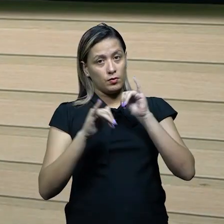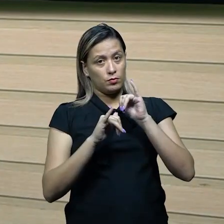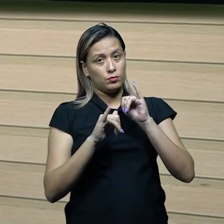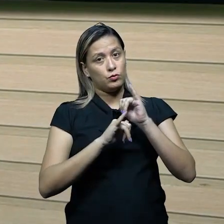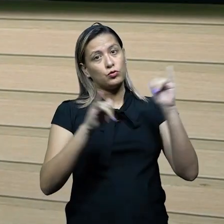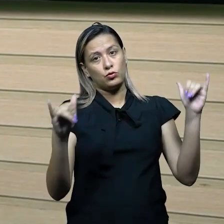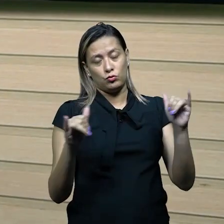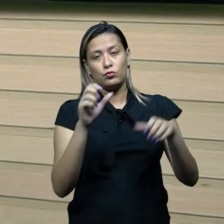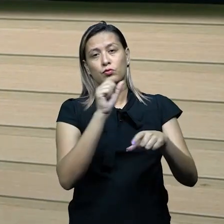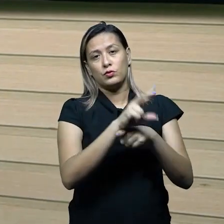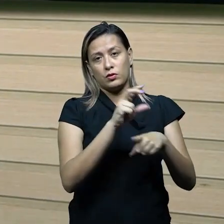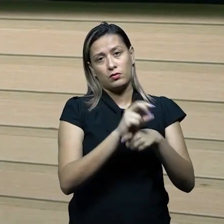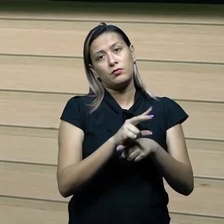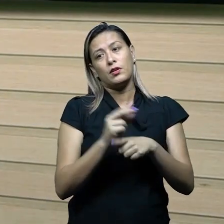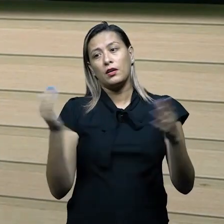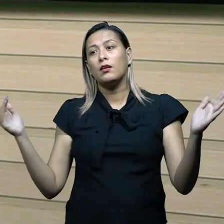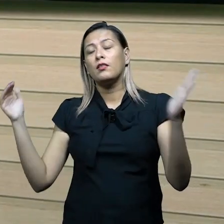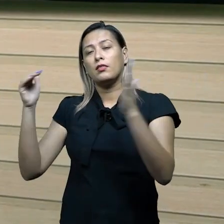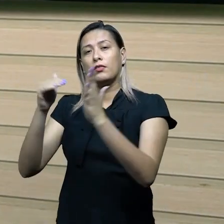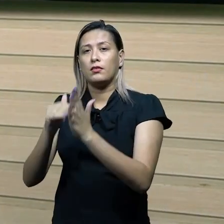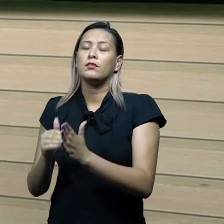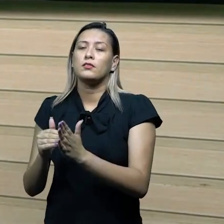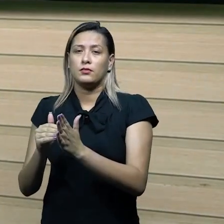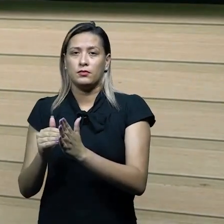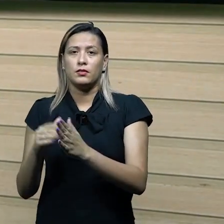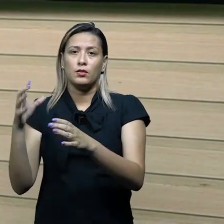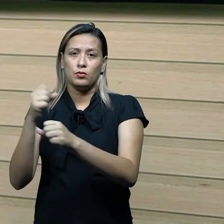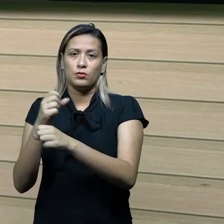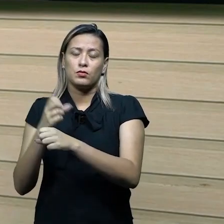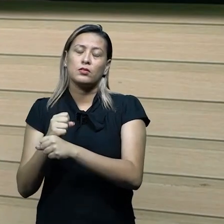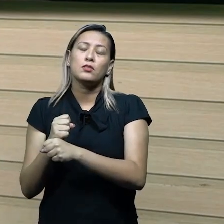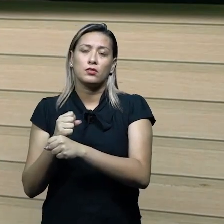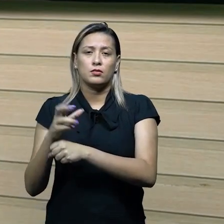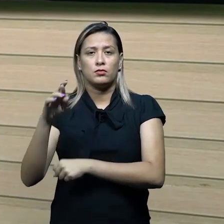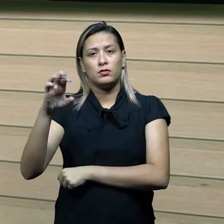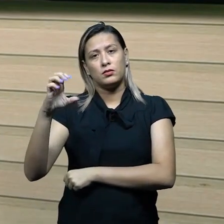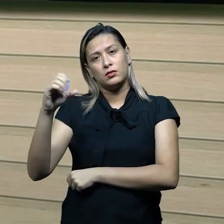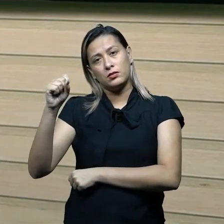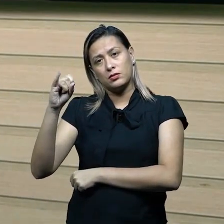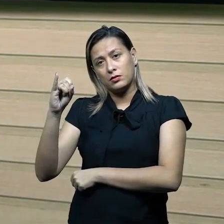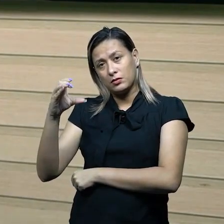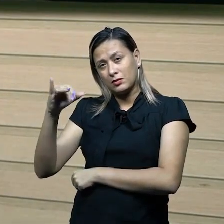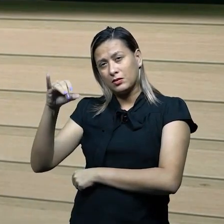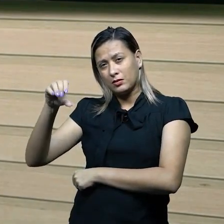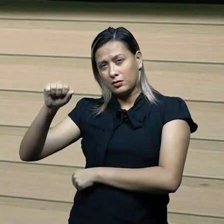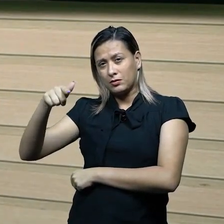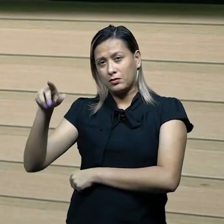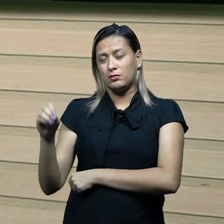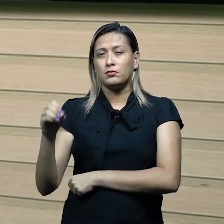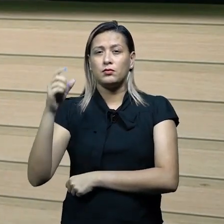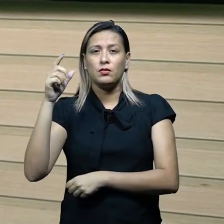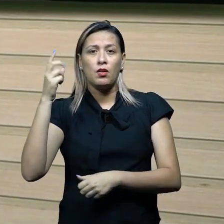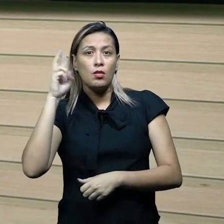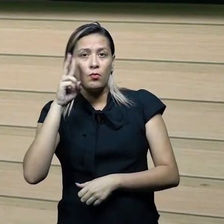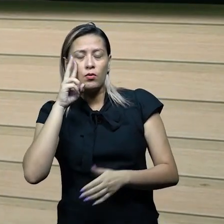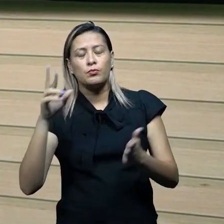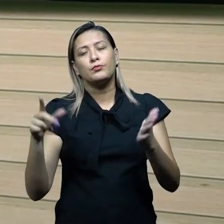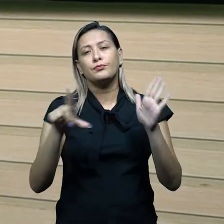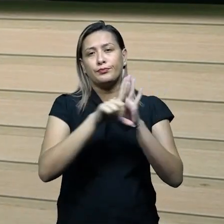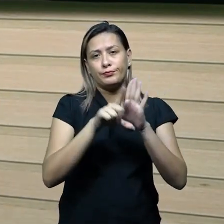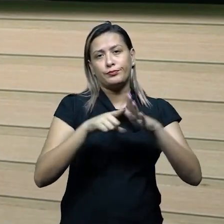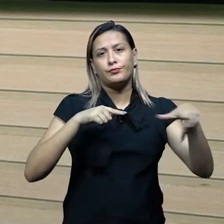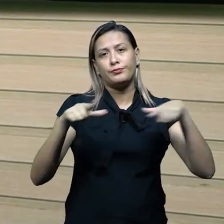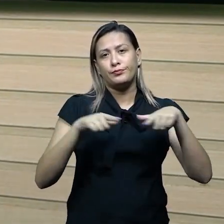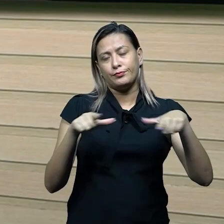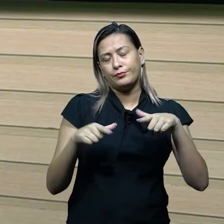no departamento pessoal, que vou fazer o cálculo da rescisão dele. Lembrando a questão da legislação trabalhista, eu vou ver se é com aviso prévio indenizado, se é aviso